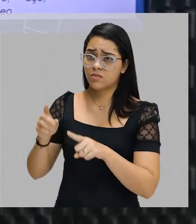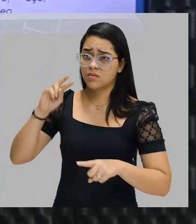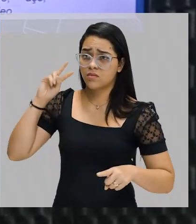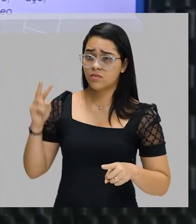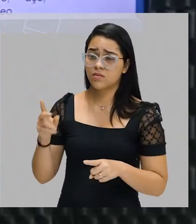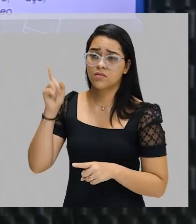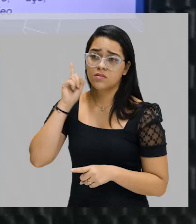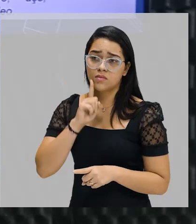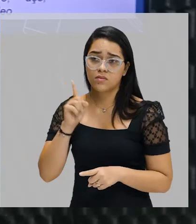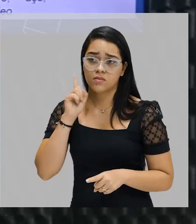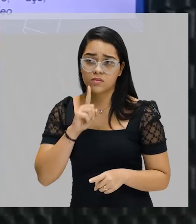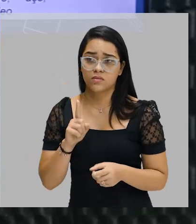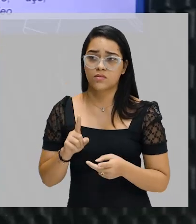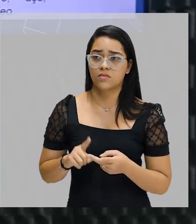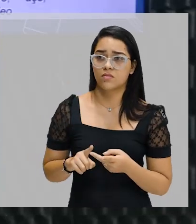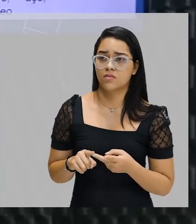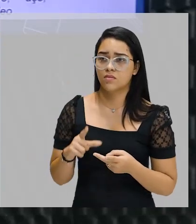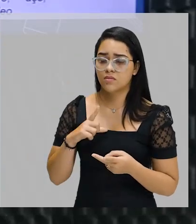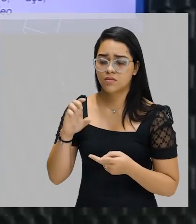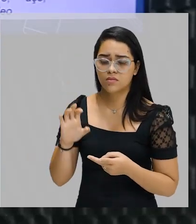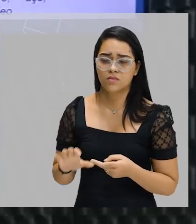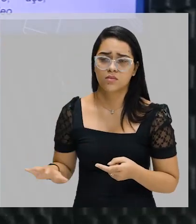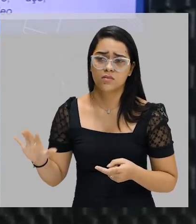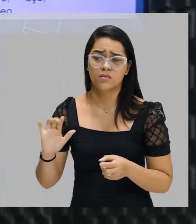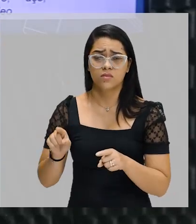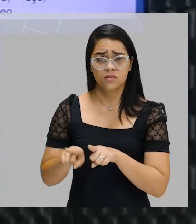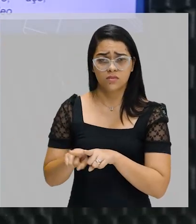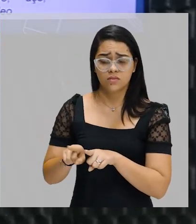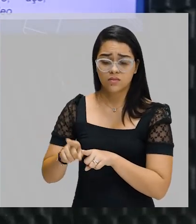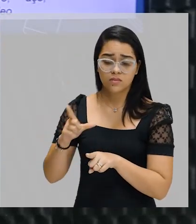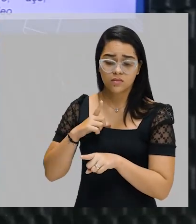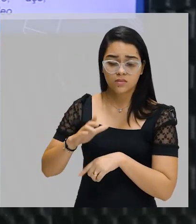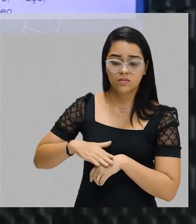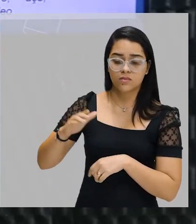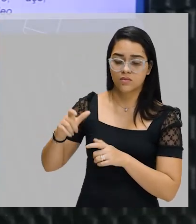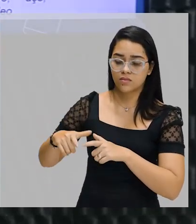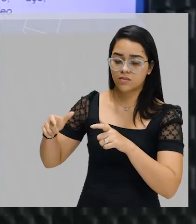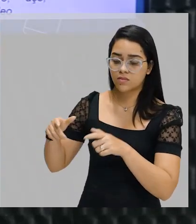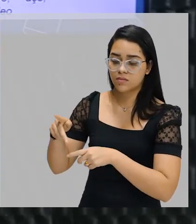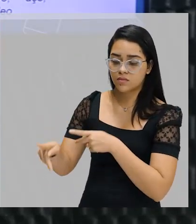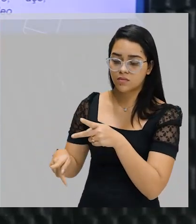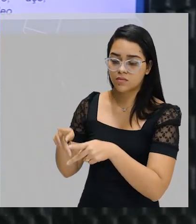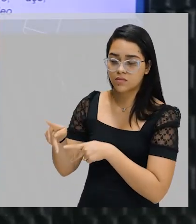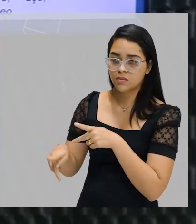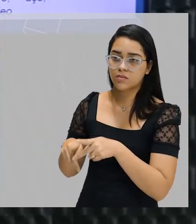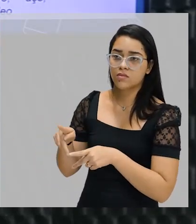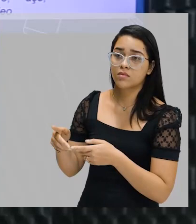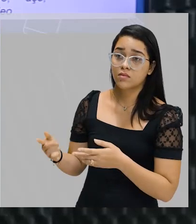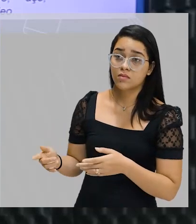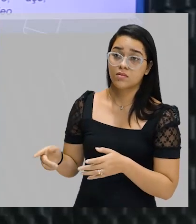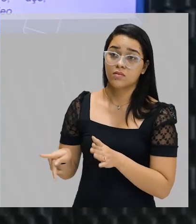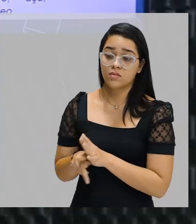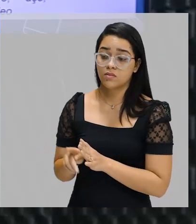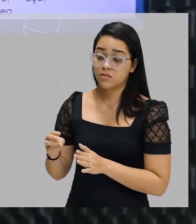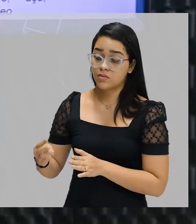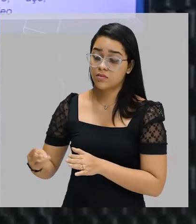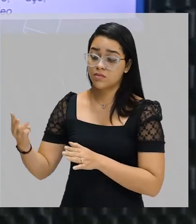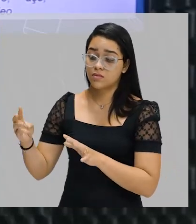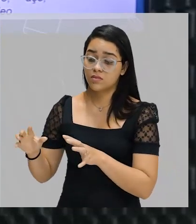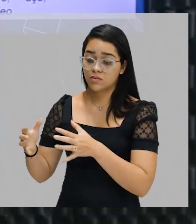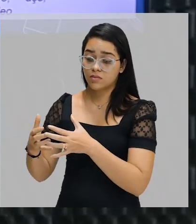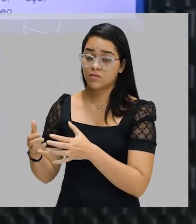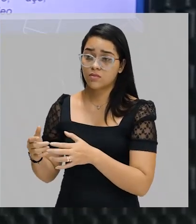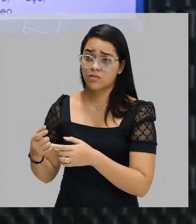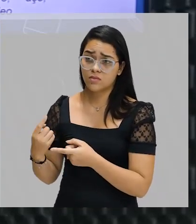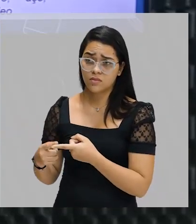países como os Estados Unidos, por exemplo, a Europa Ocidental, nós vamos ter a maior parcela da população empregada no terceiro setor,